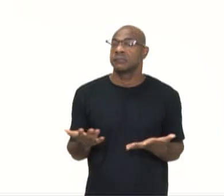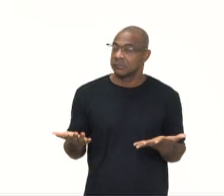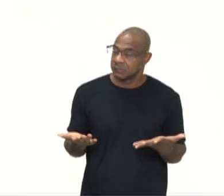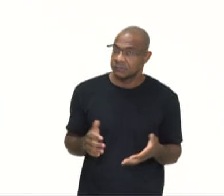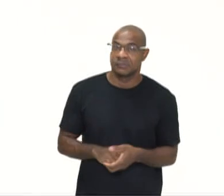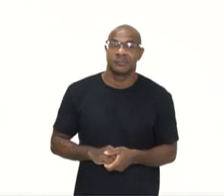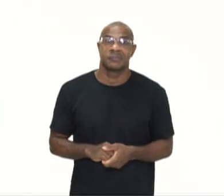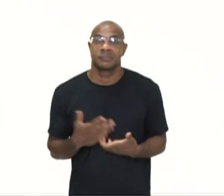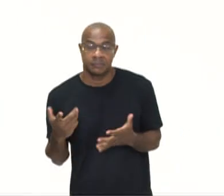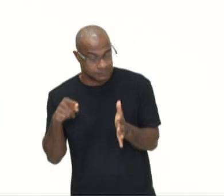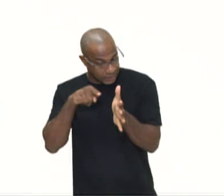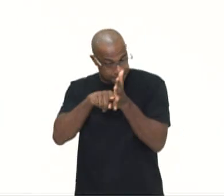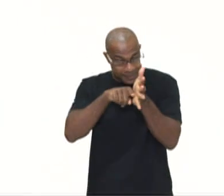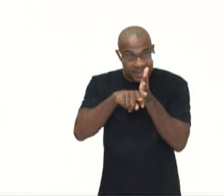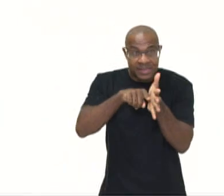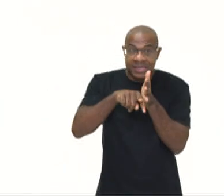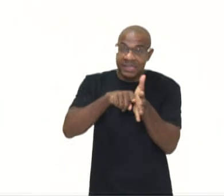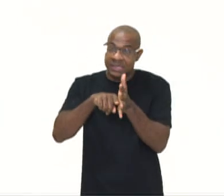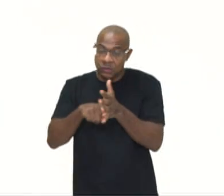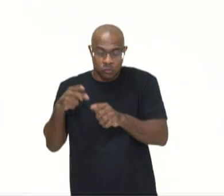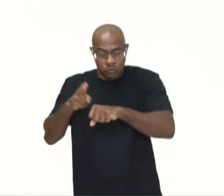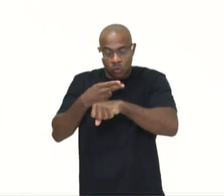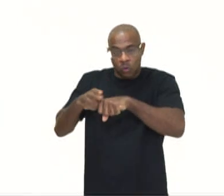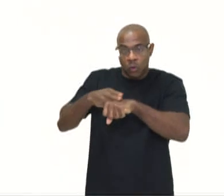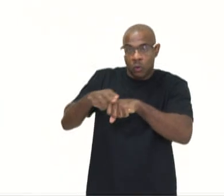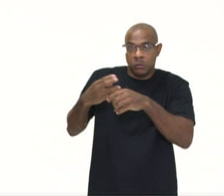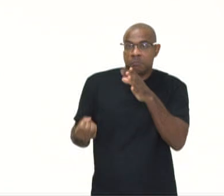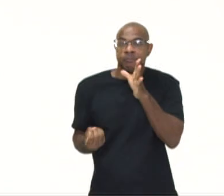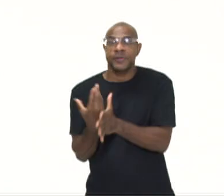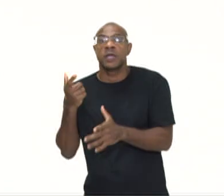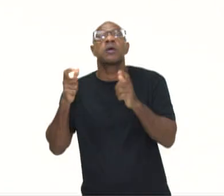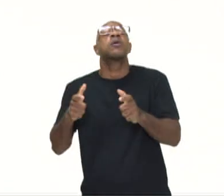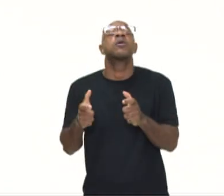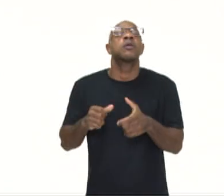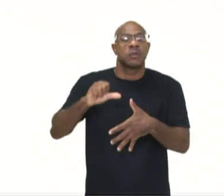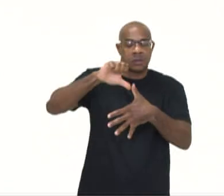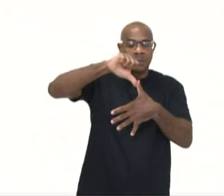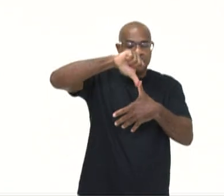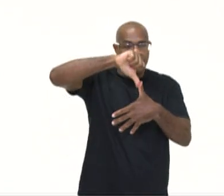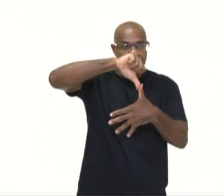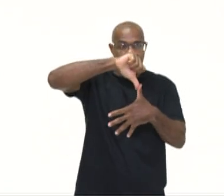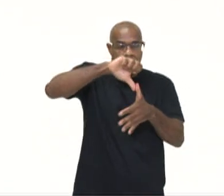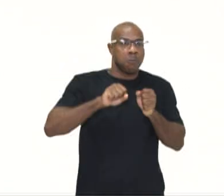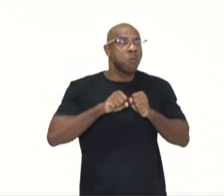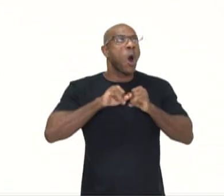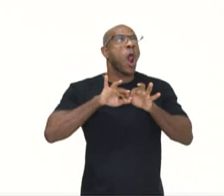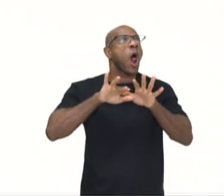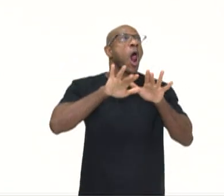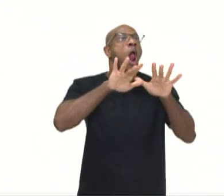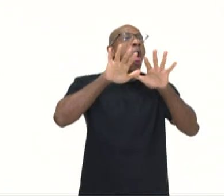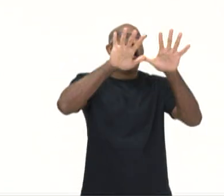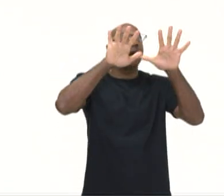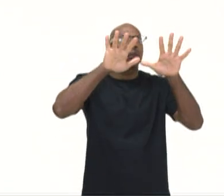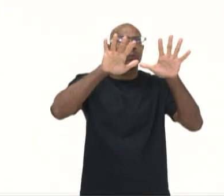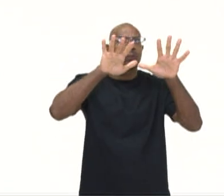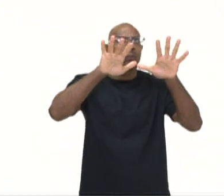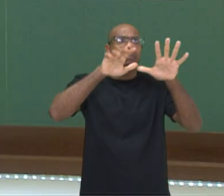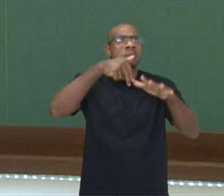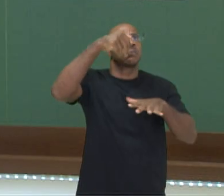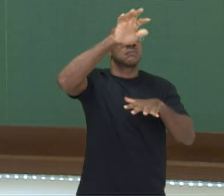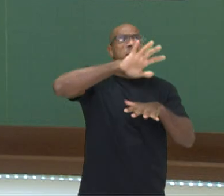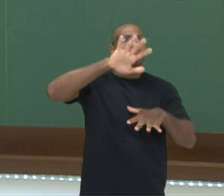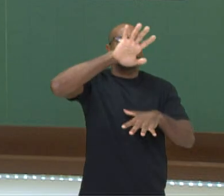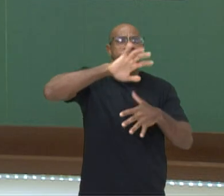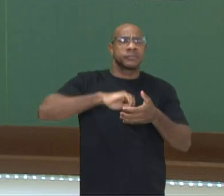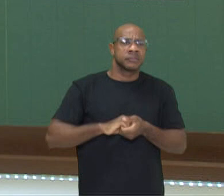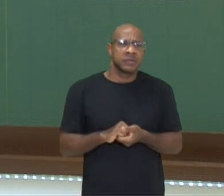Segundo novos estudos, o chocolate nasceu na América do Sul e se espalhou para o norte. Essa